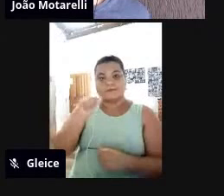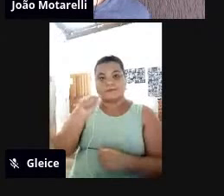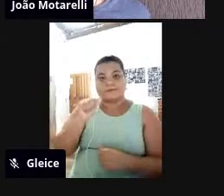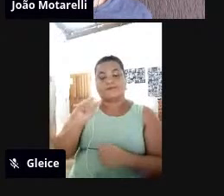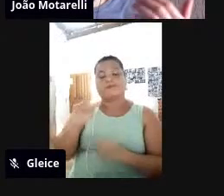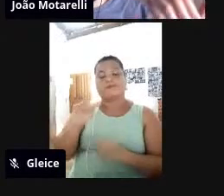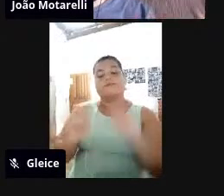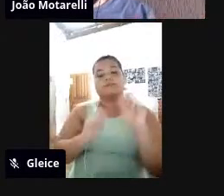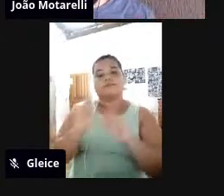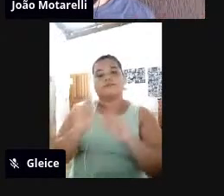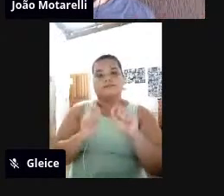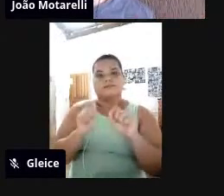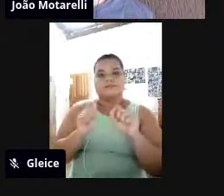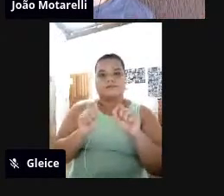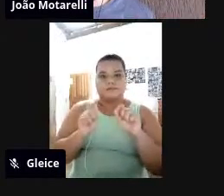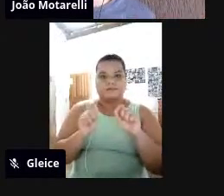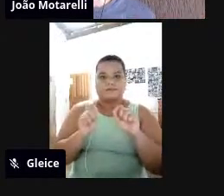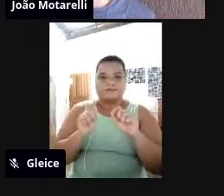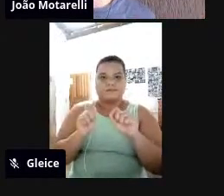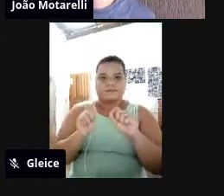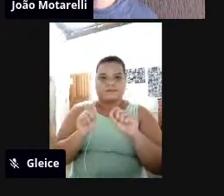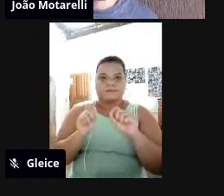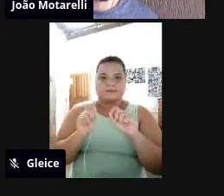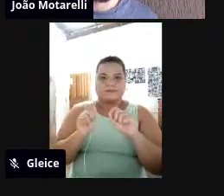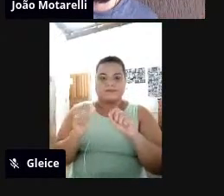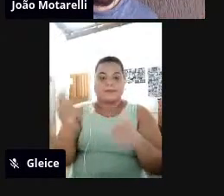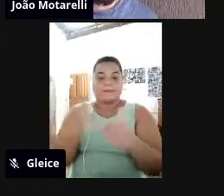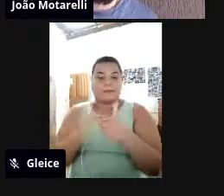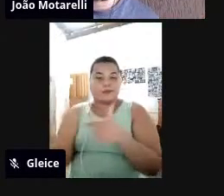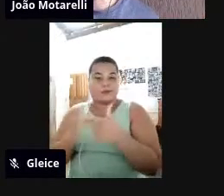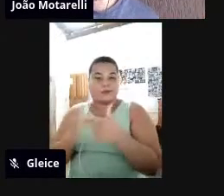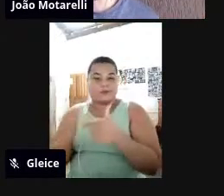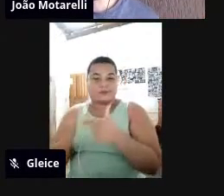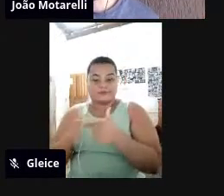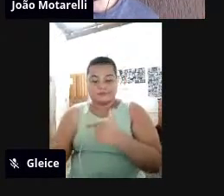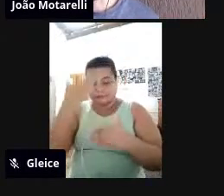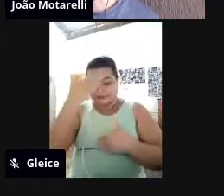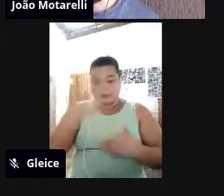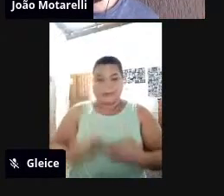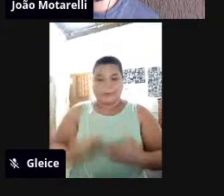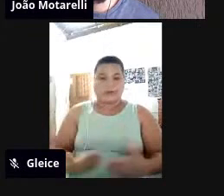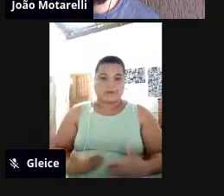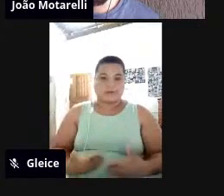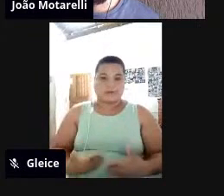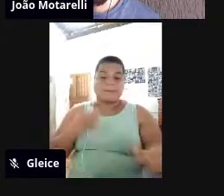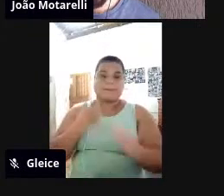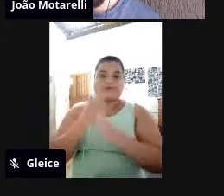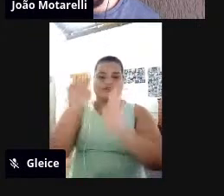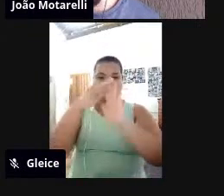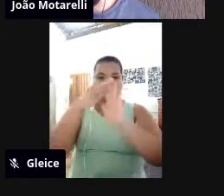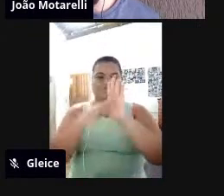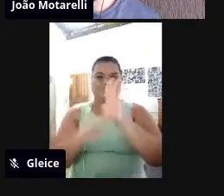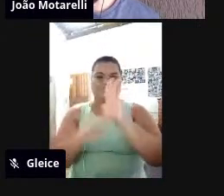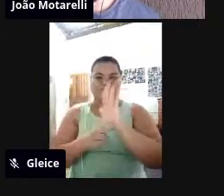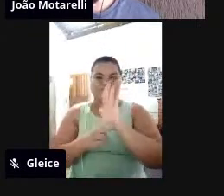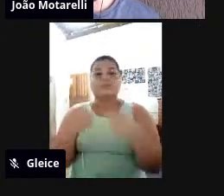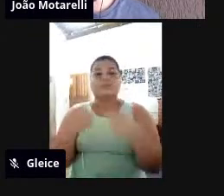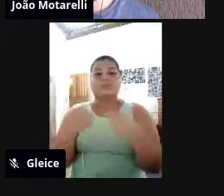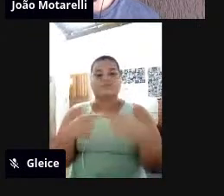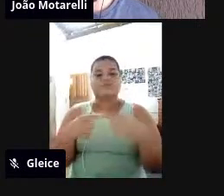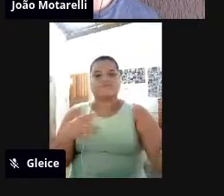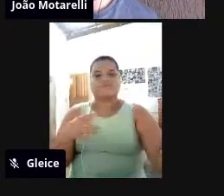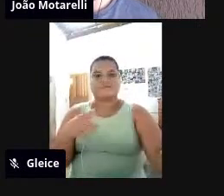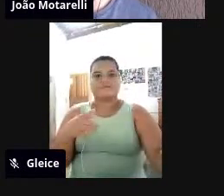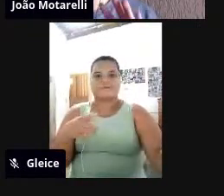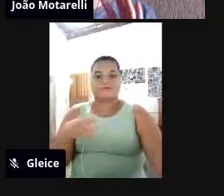pode ter mais complicações biológicas do que o homem por conta da restrição. Por quê? Porque